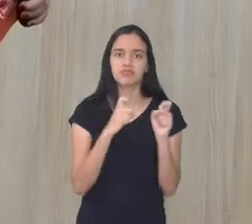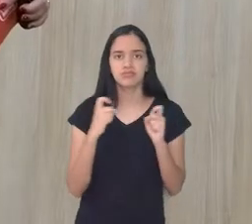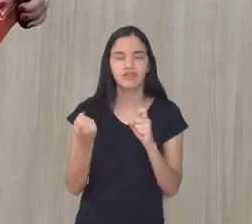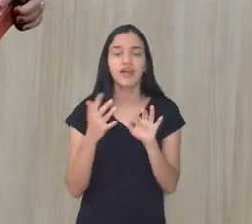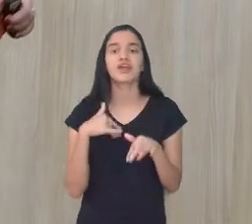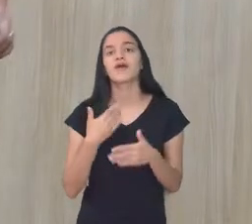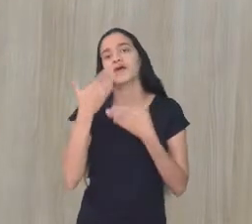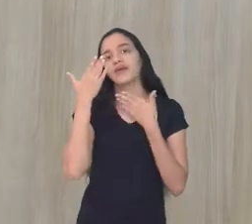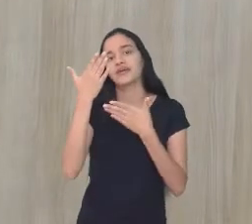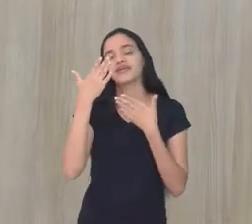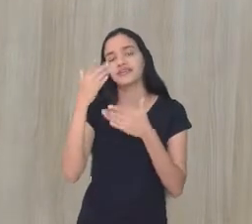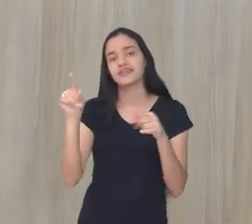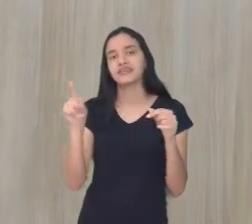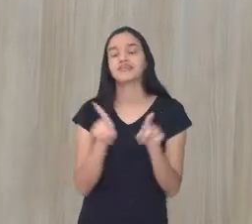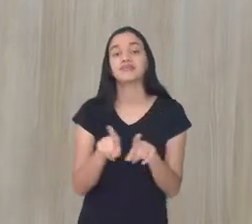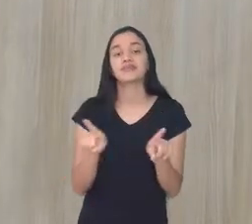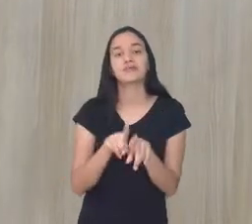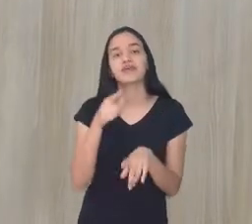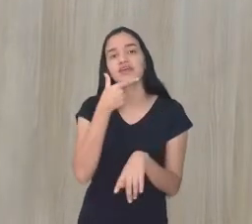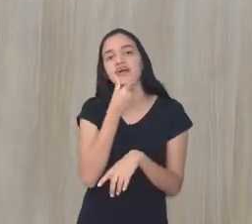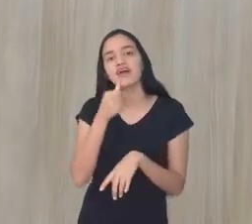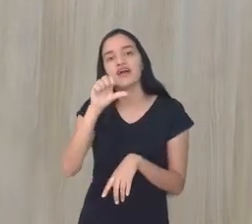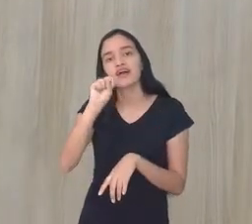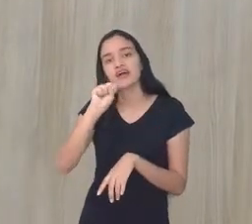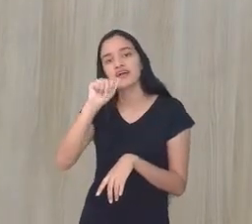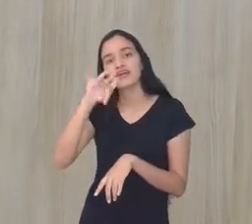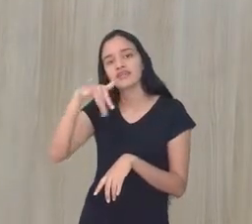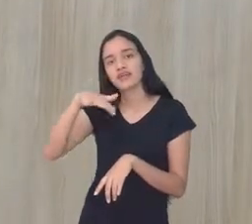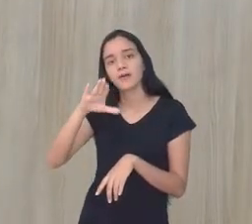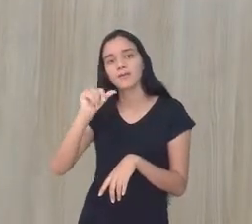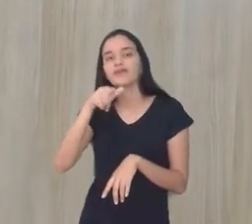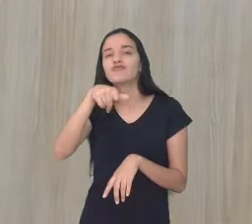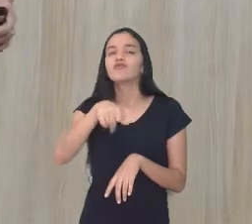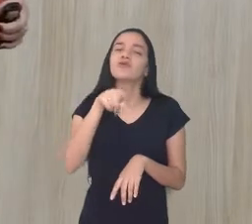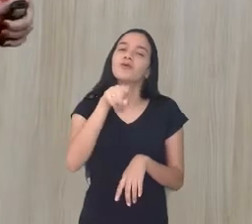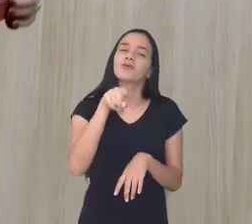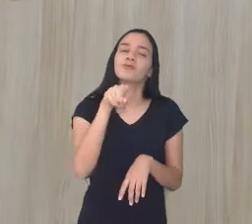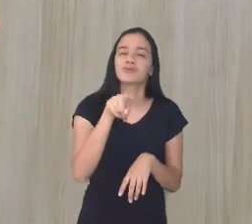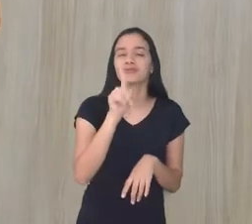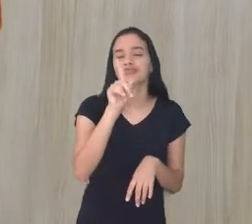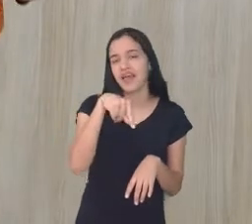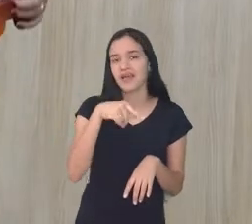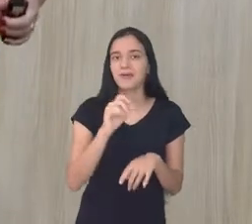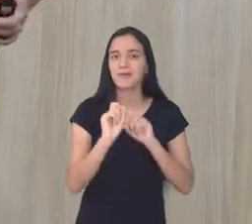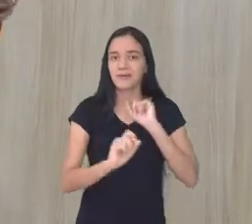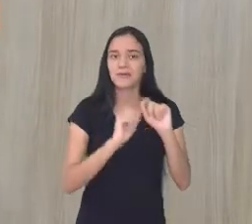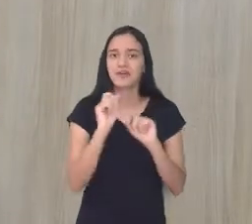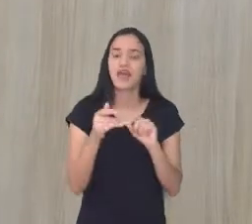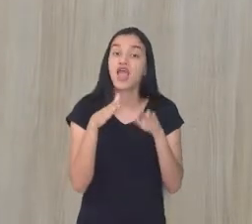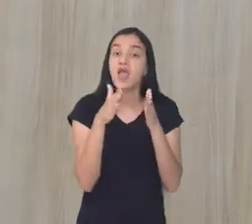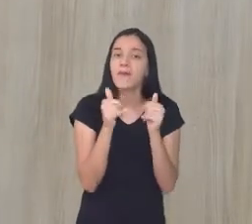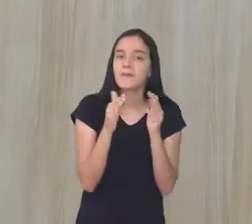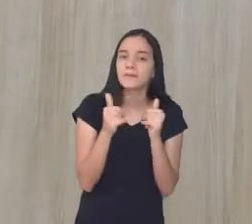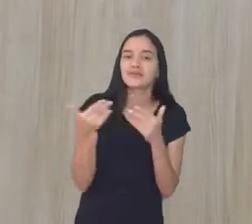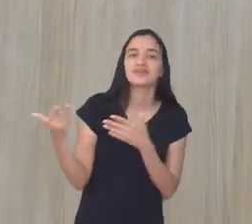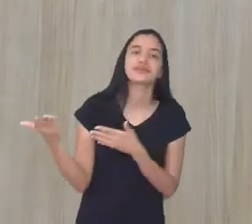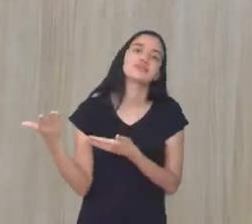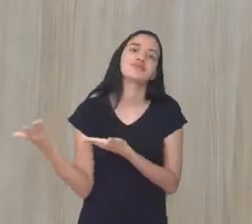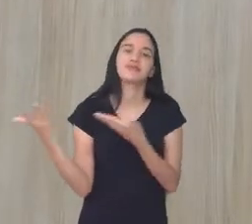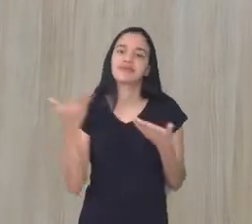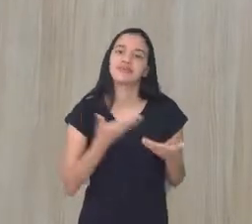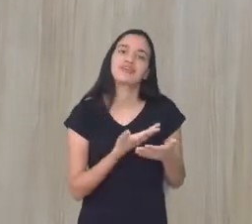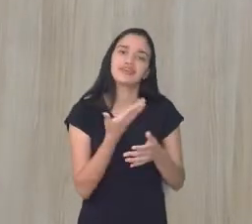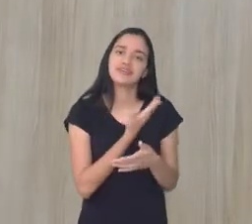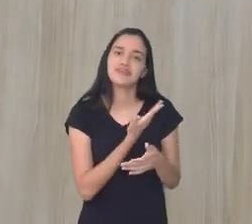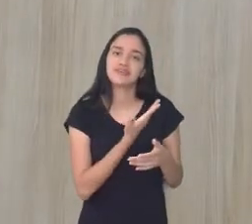Agradecendo a Sabino e dizendo a Sabino, você está me devendo eu pedi a você que convidasse colegas e